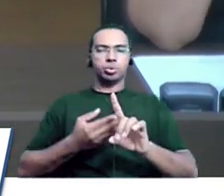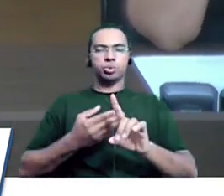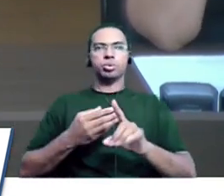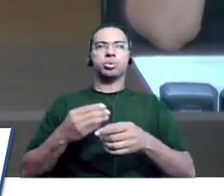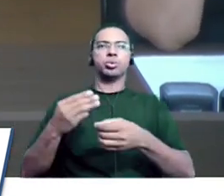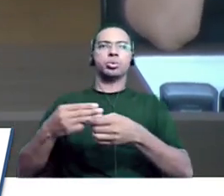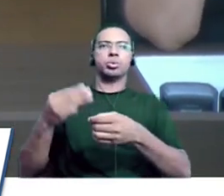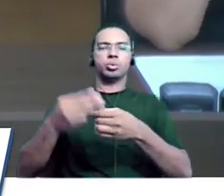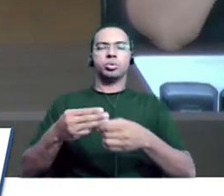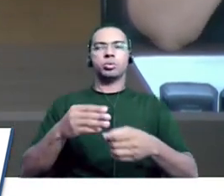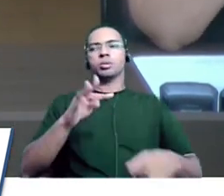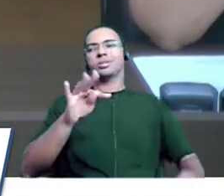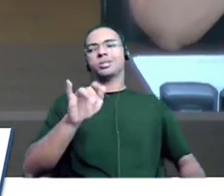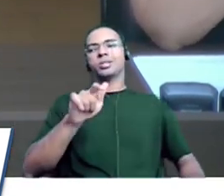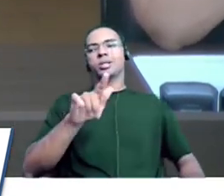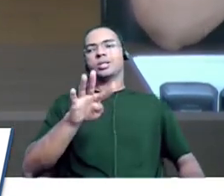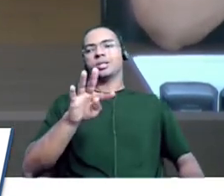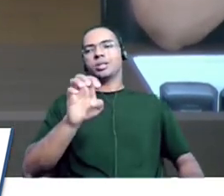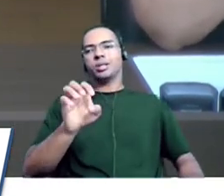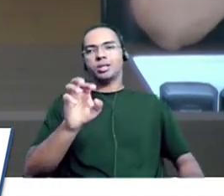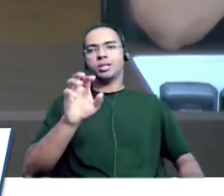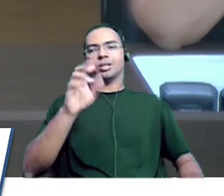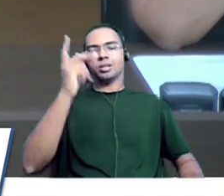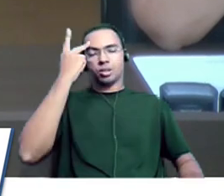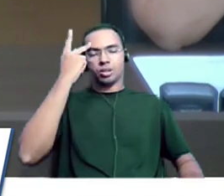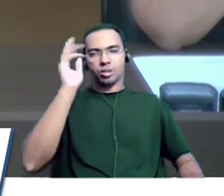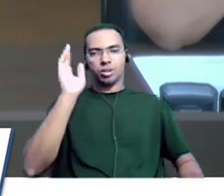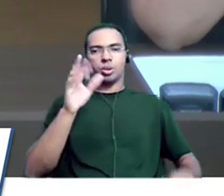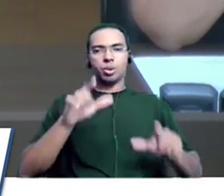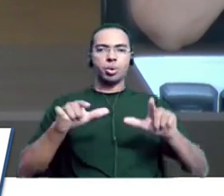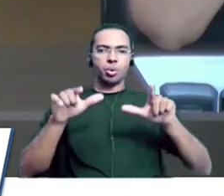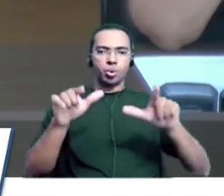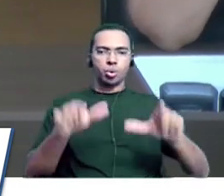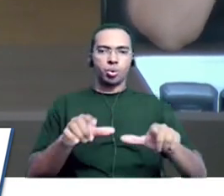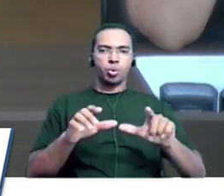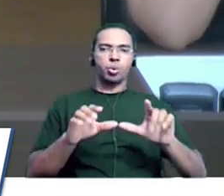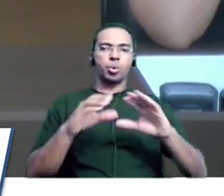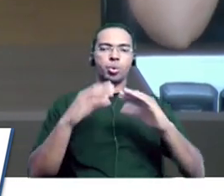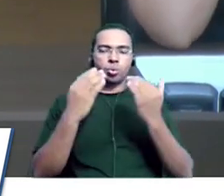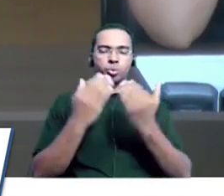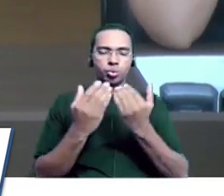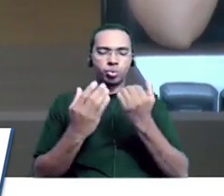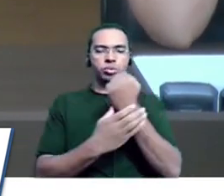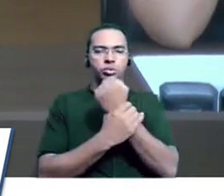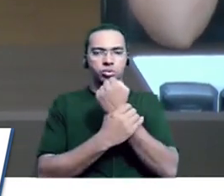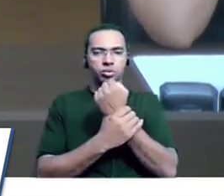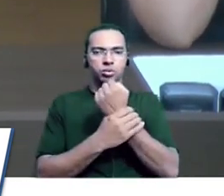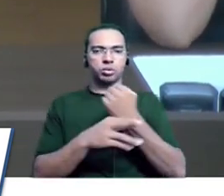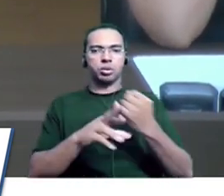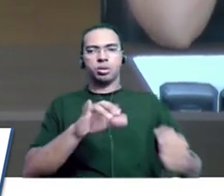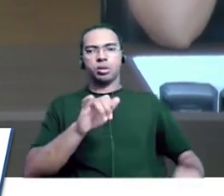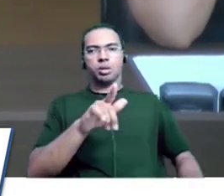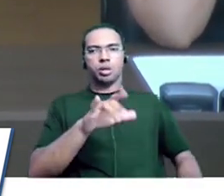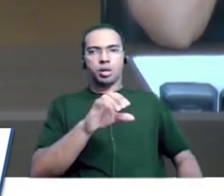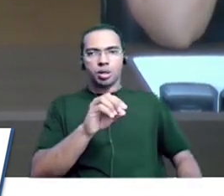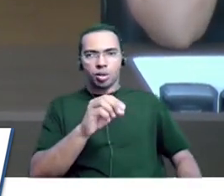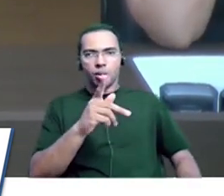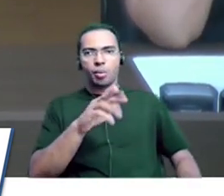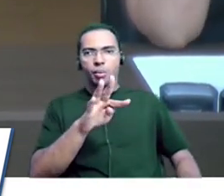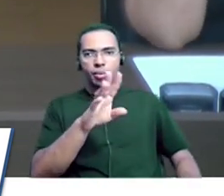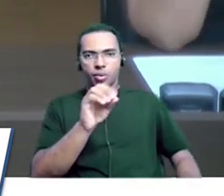São Paulo. Certificado do Conselho Comunitário de Segurança Ribeirão Preto, São Paulo, e medalha